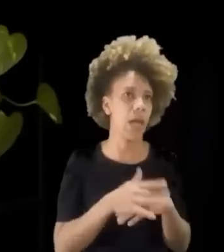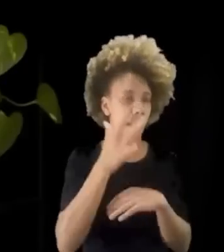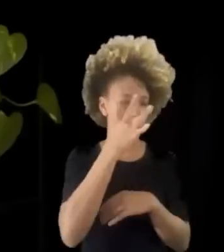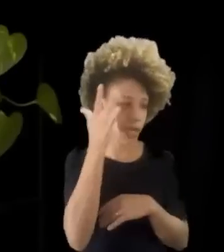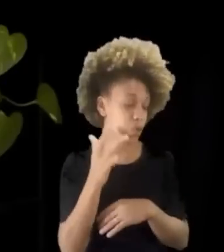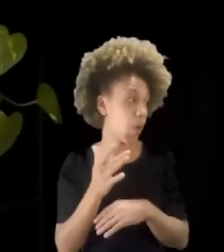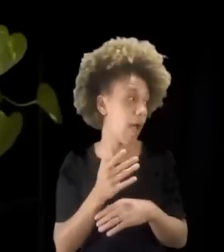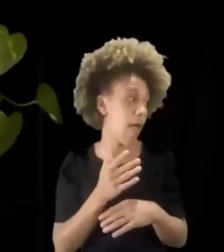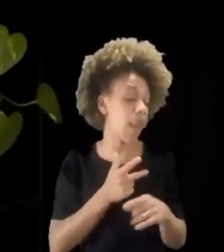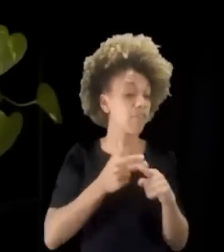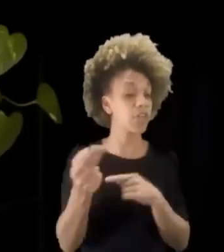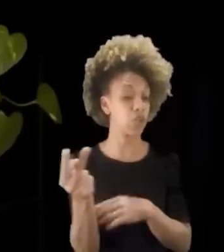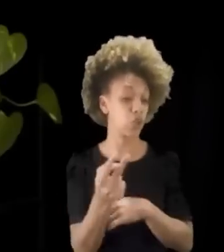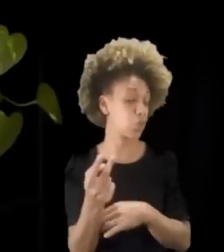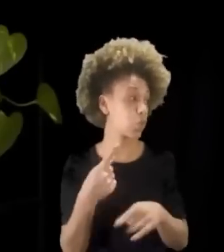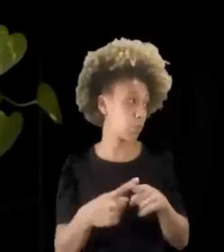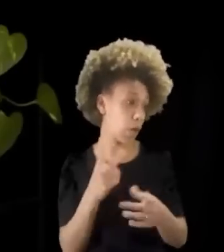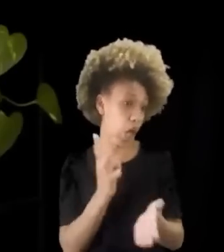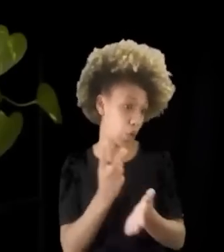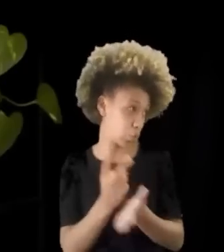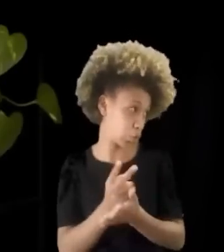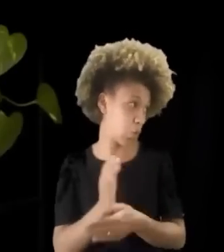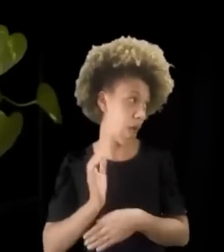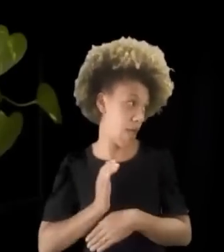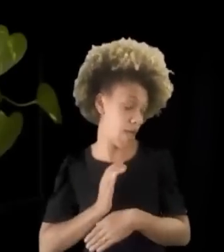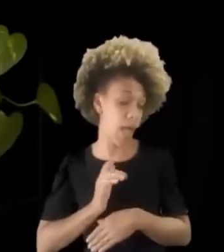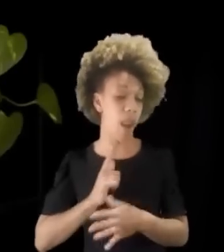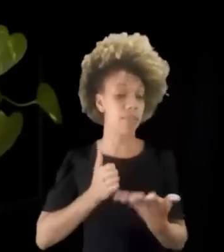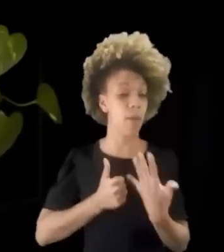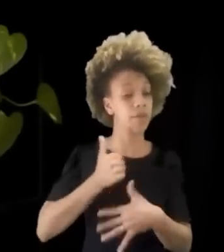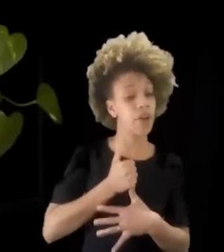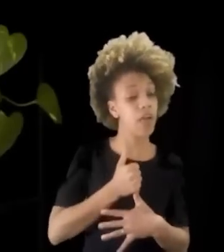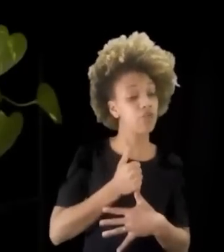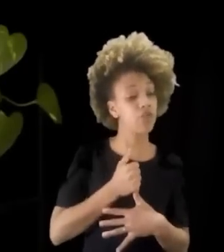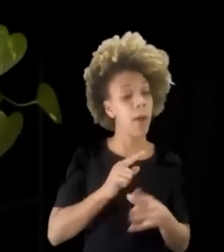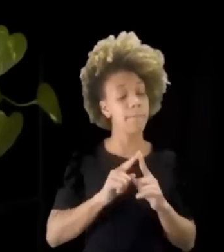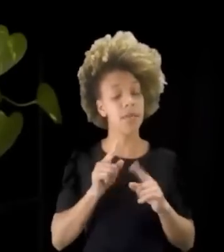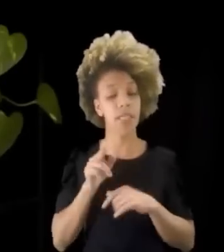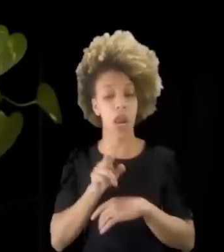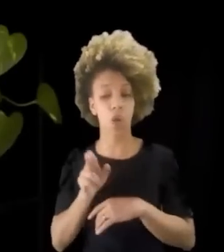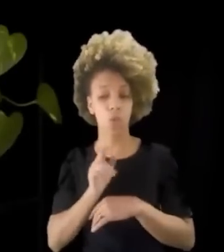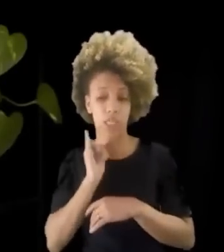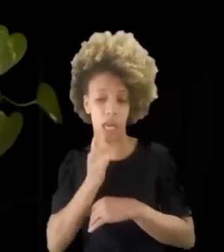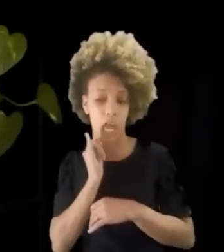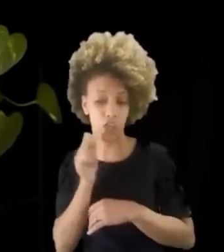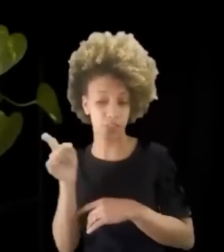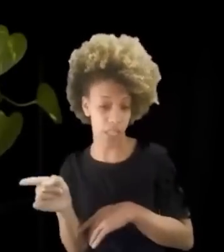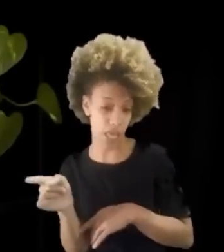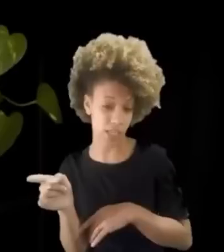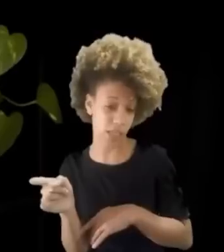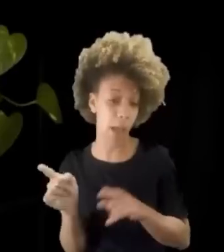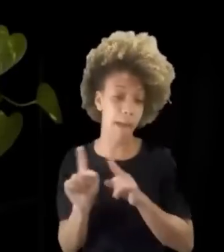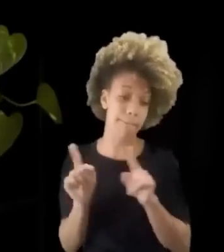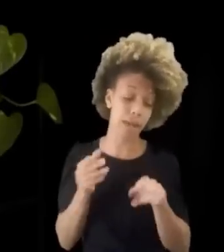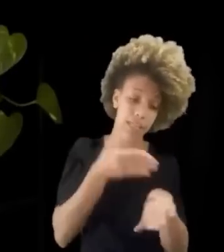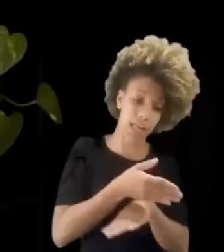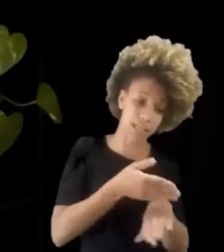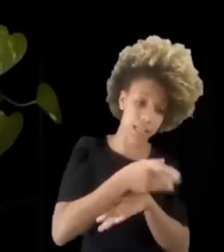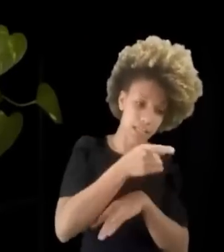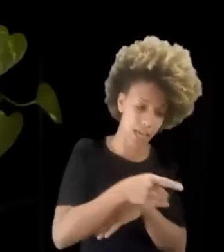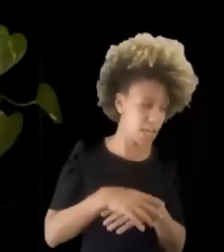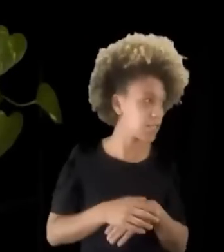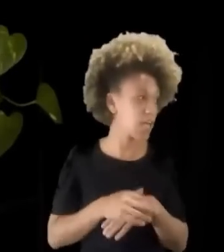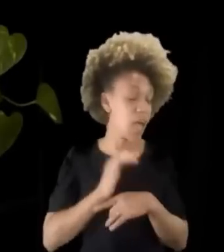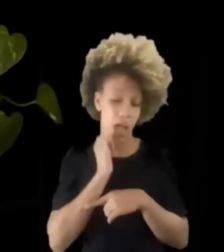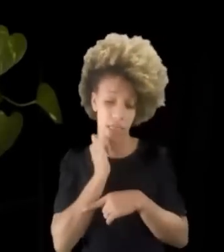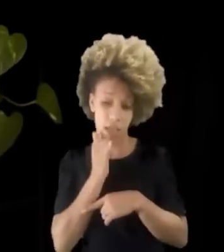vezes a pessoa ela ganha nos dois lados porque ela continua rica ou seja ela tem o privilégio daqui e ela usa o discurso Então ela ganhando entendeu na galera dali